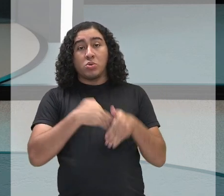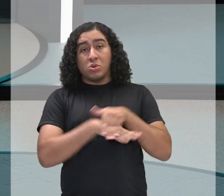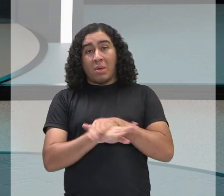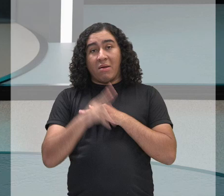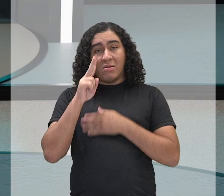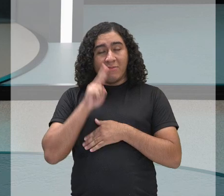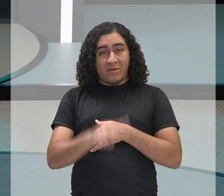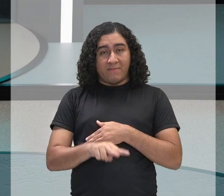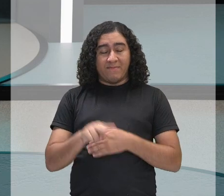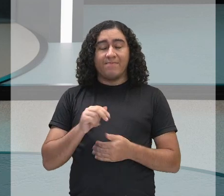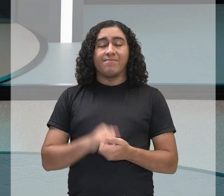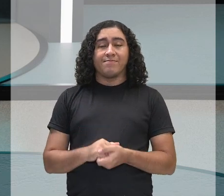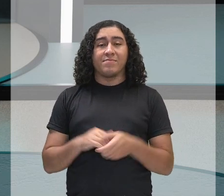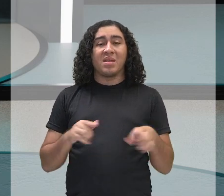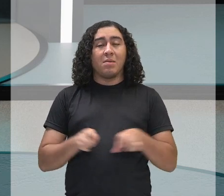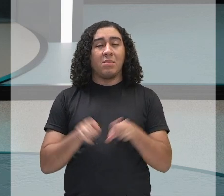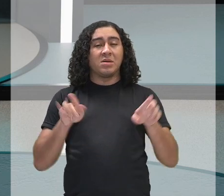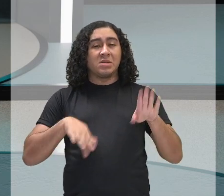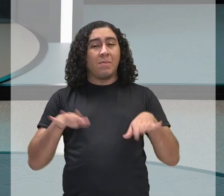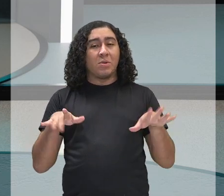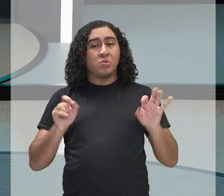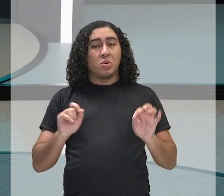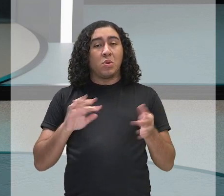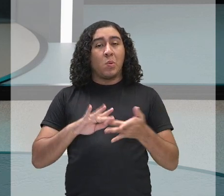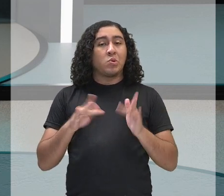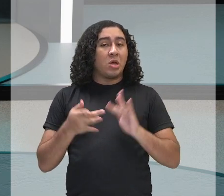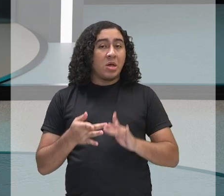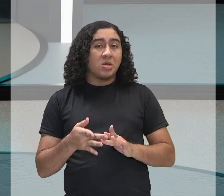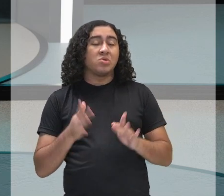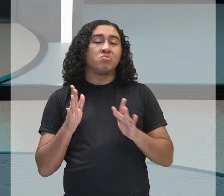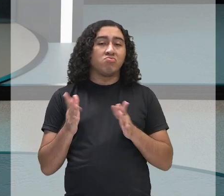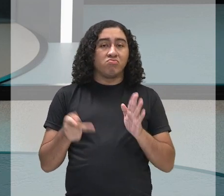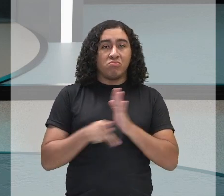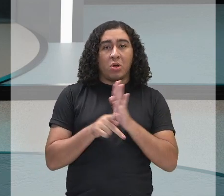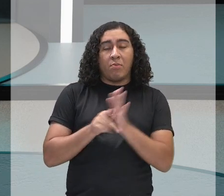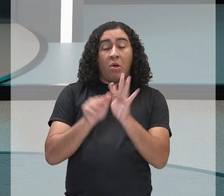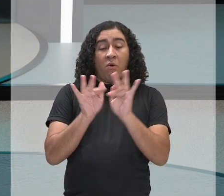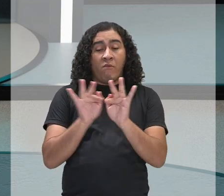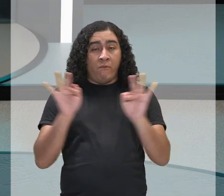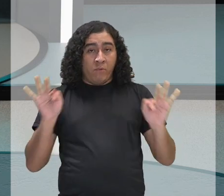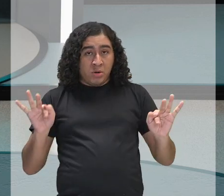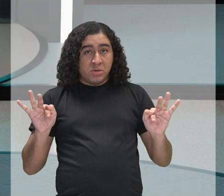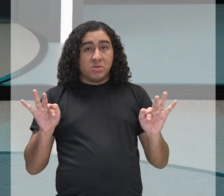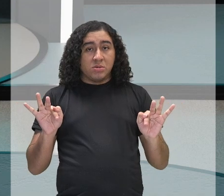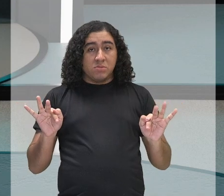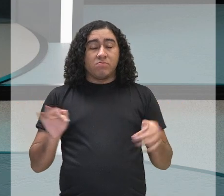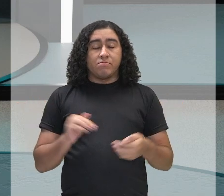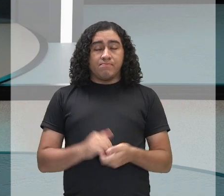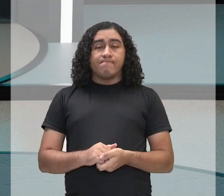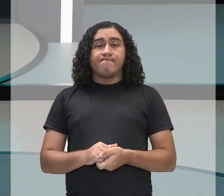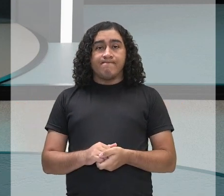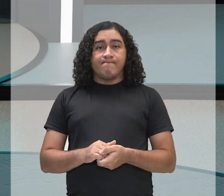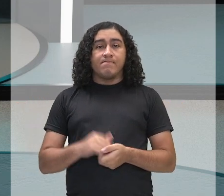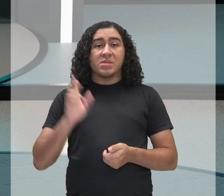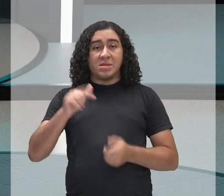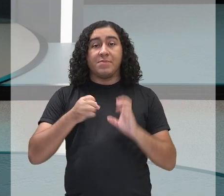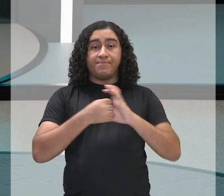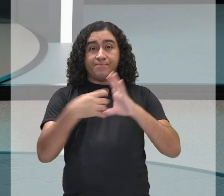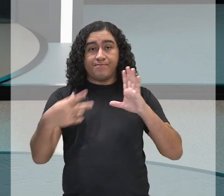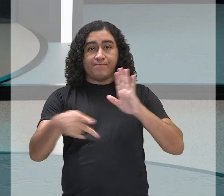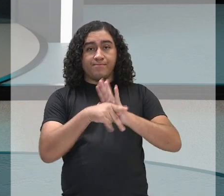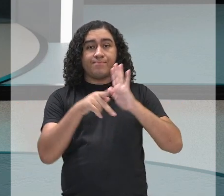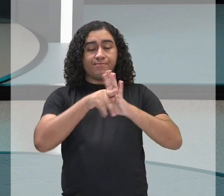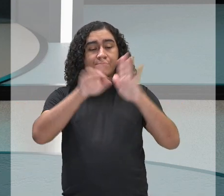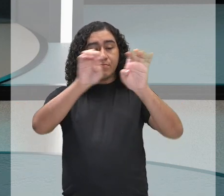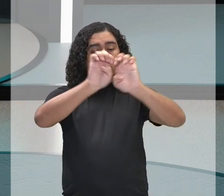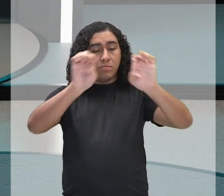encontrado, tá certo? Mas isso depende, então, do indivíduo, de uma questão aí puramente estilística, né? Estilística, quando a gente se refere a